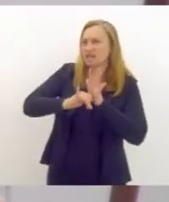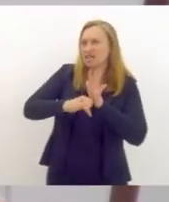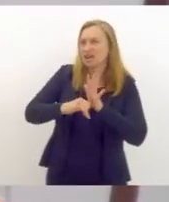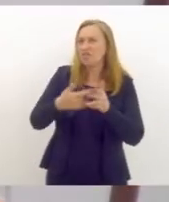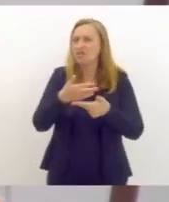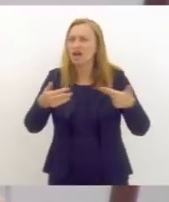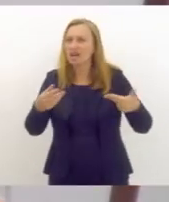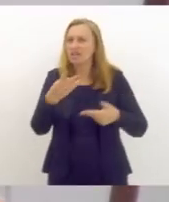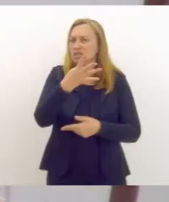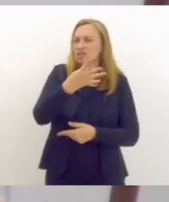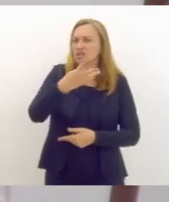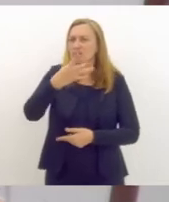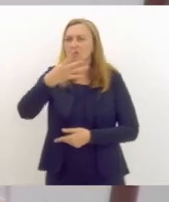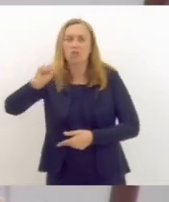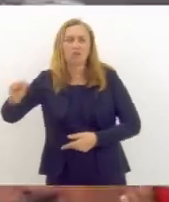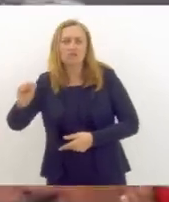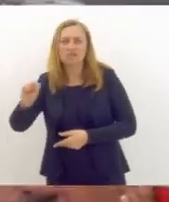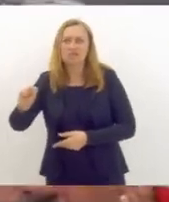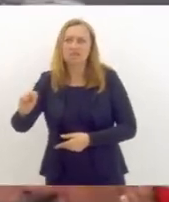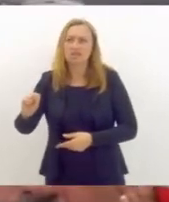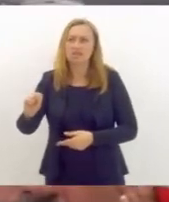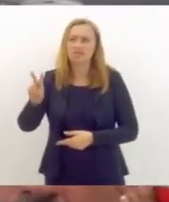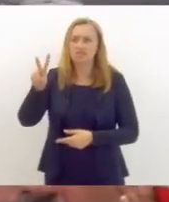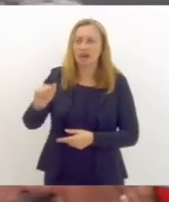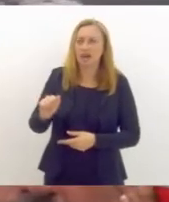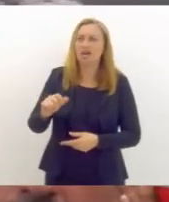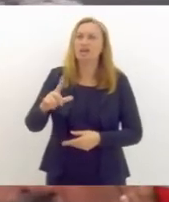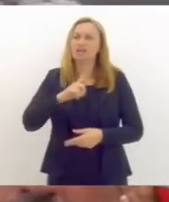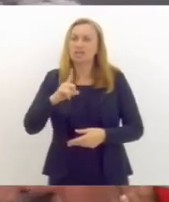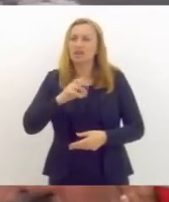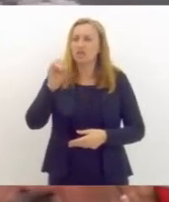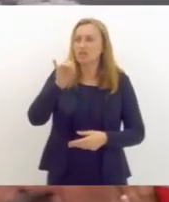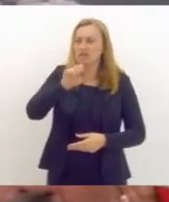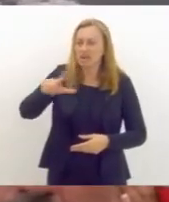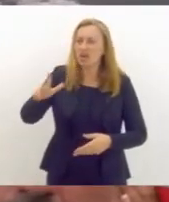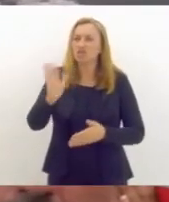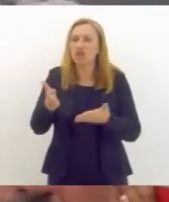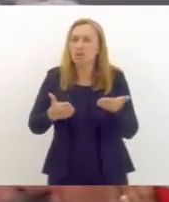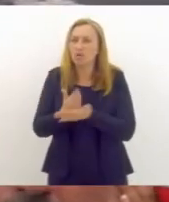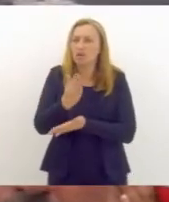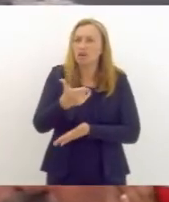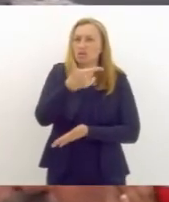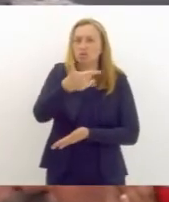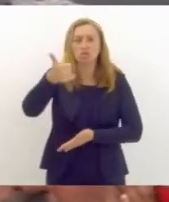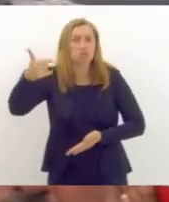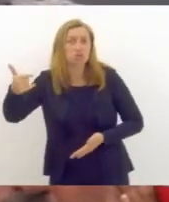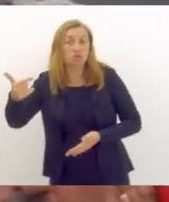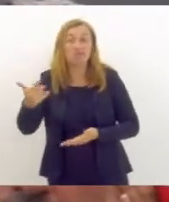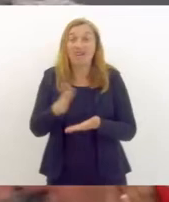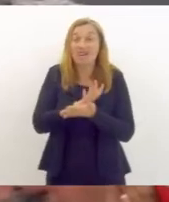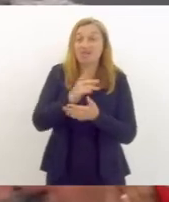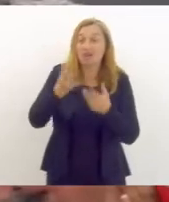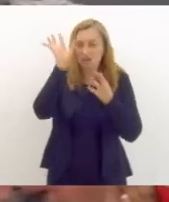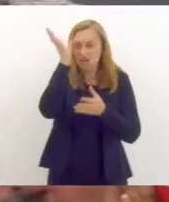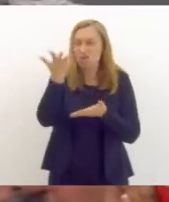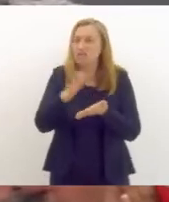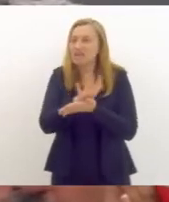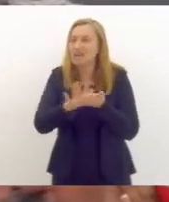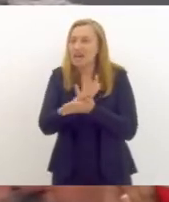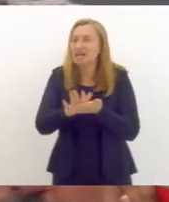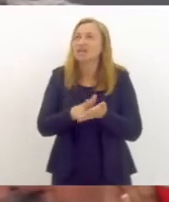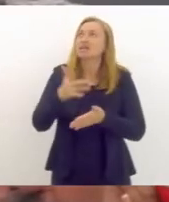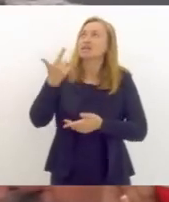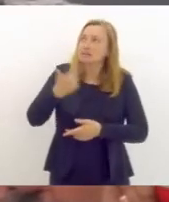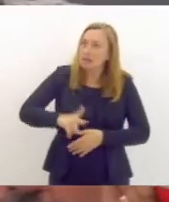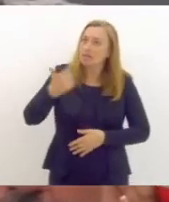vagas tem oficial aí com os moleque aprovado tem 2002 que não resolve E aí toda hora é